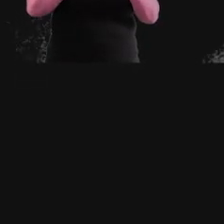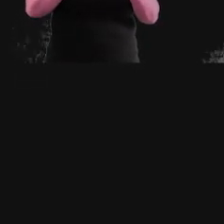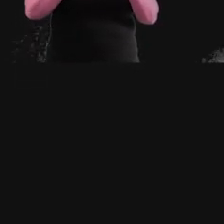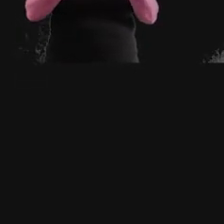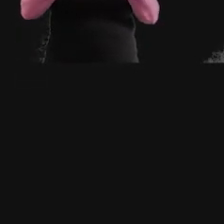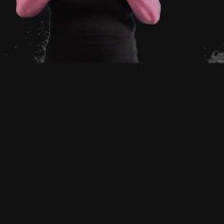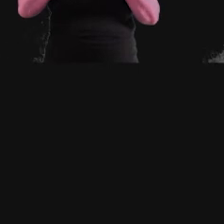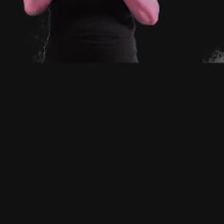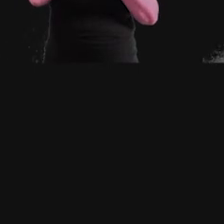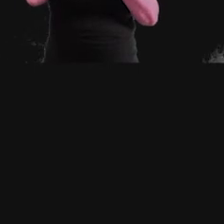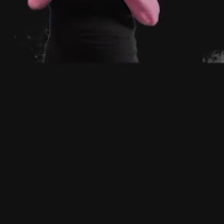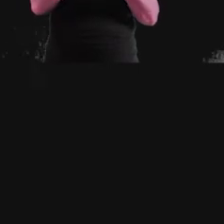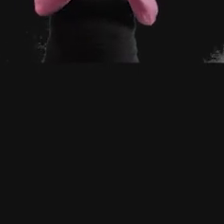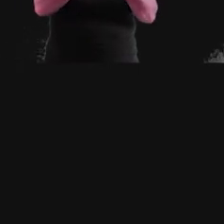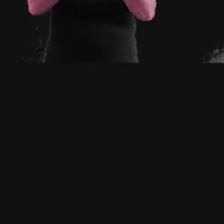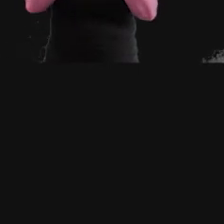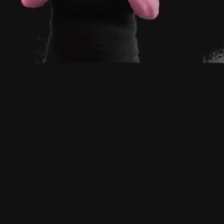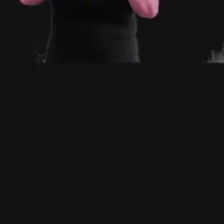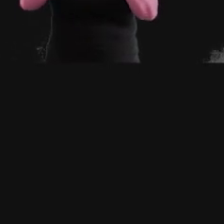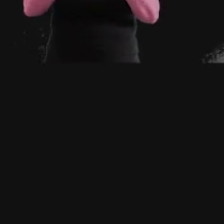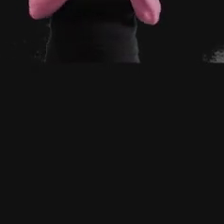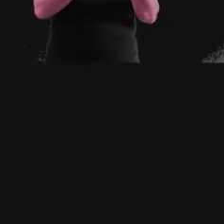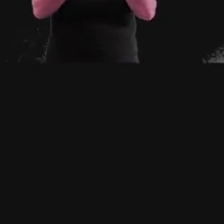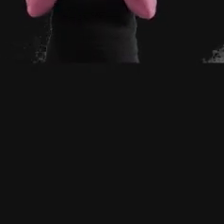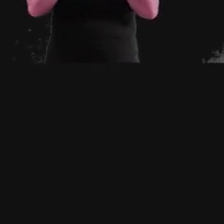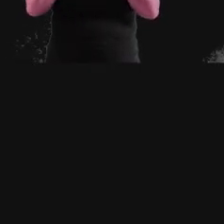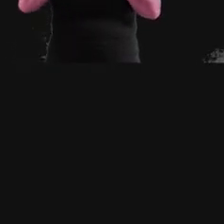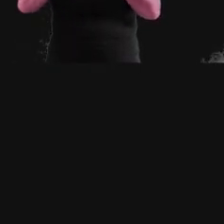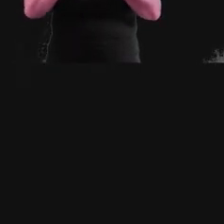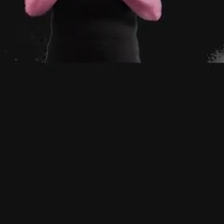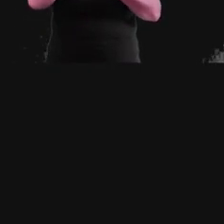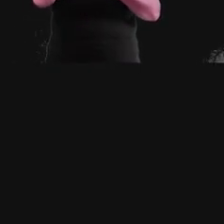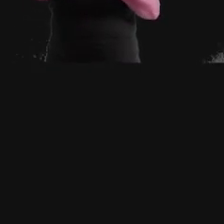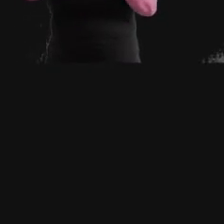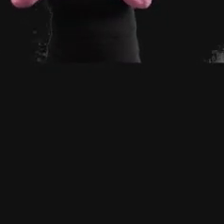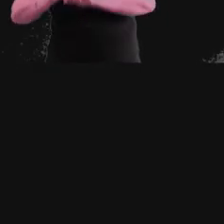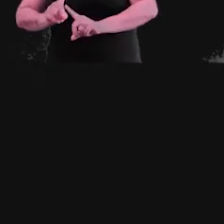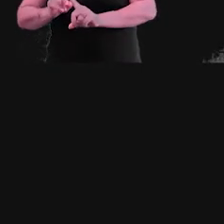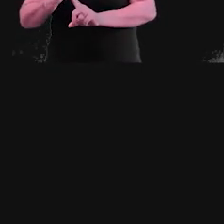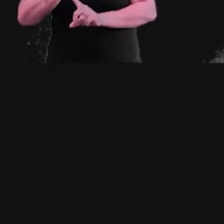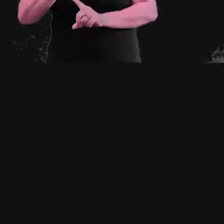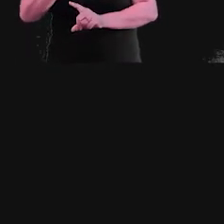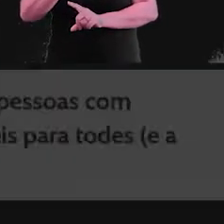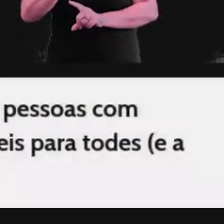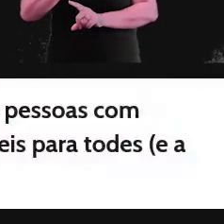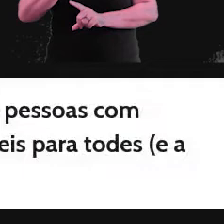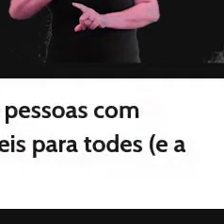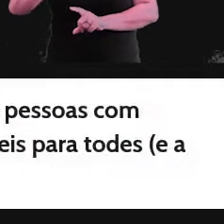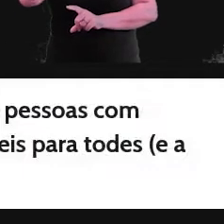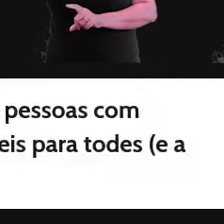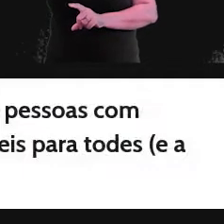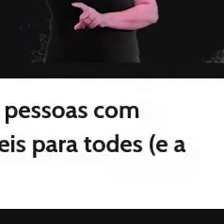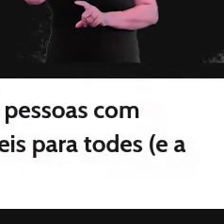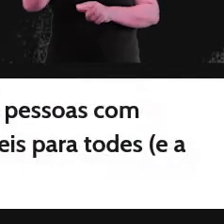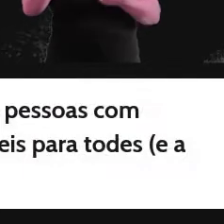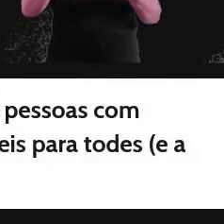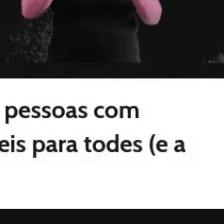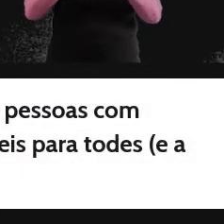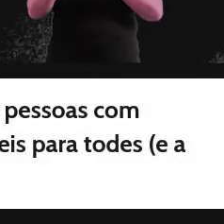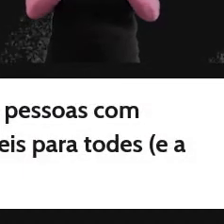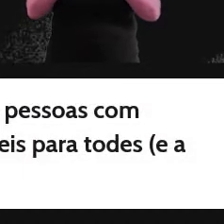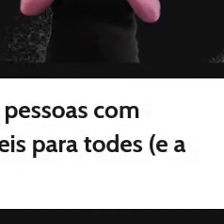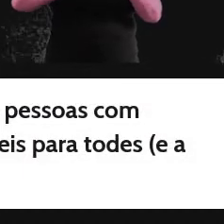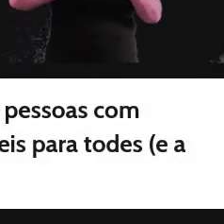promove uma experiência sensorial rica, não somente às pessoas com deficiência, ou seja, só temos a ganhar, tornando os espaços mais acessíveis